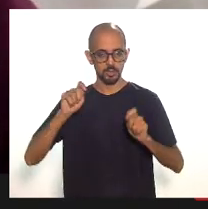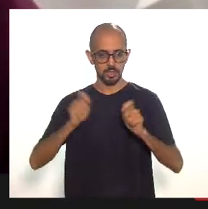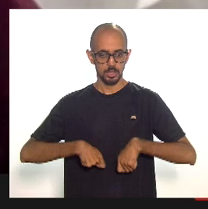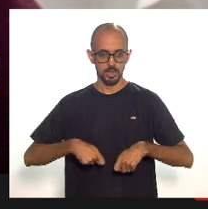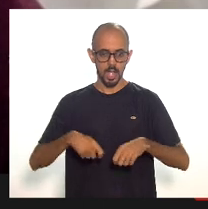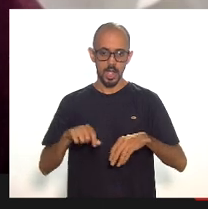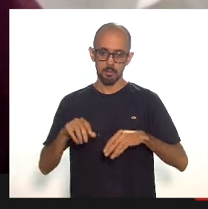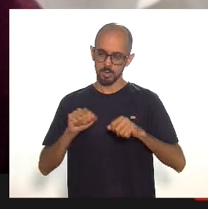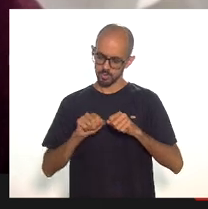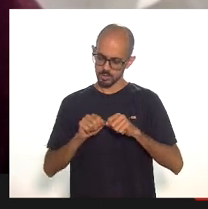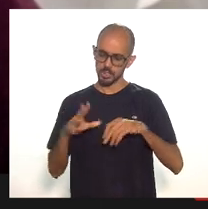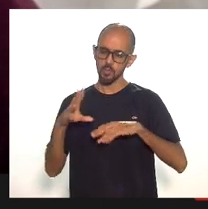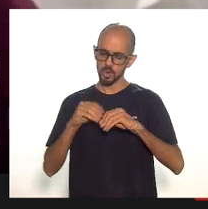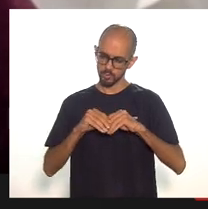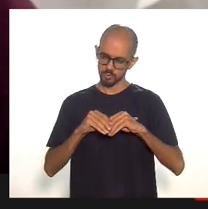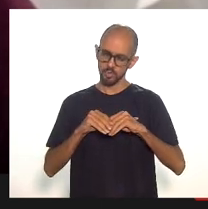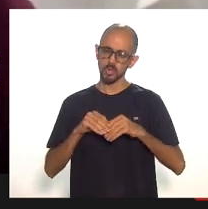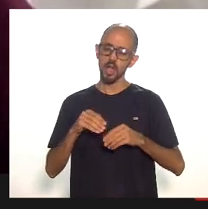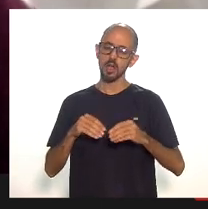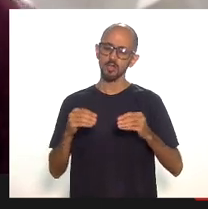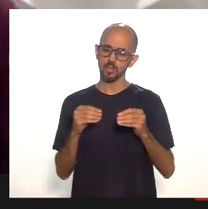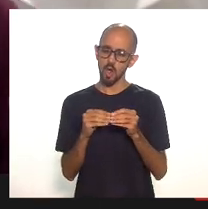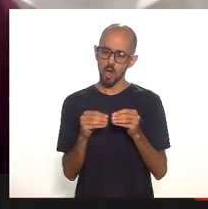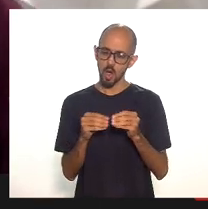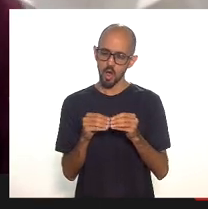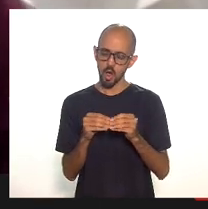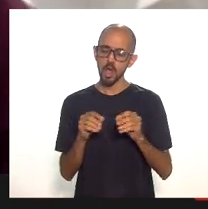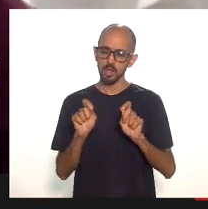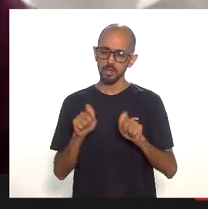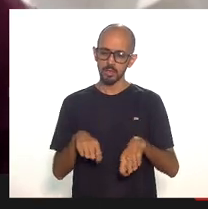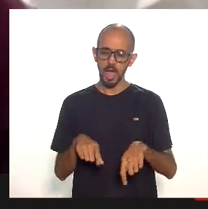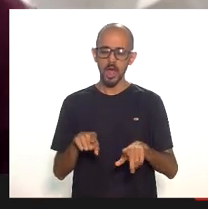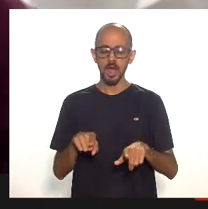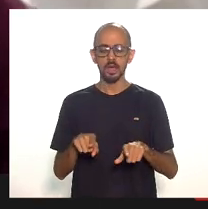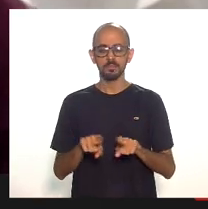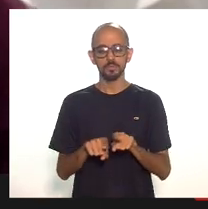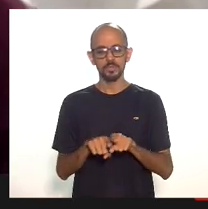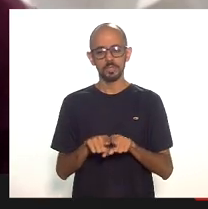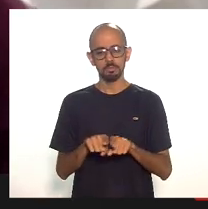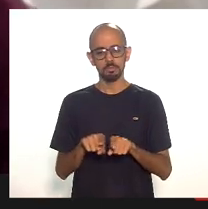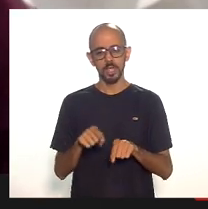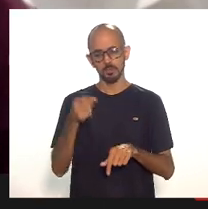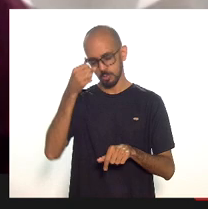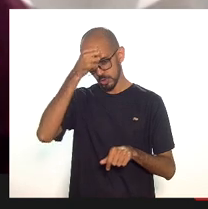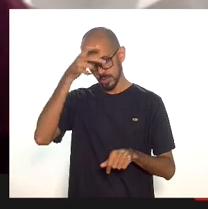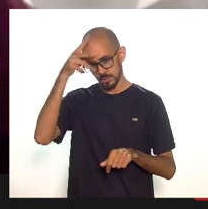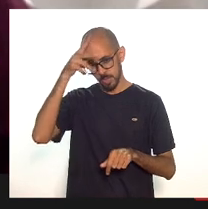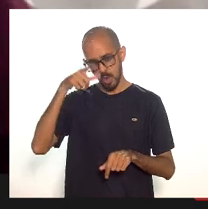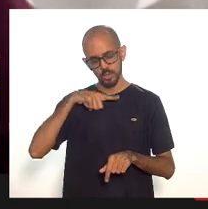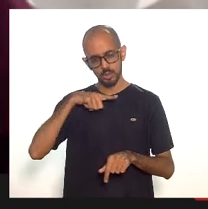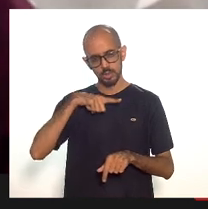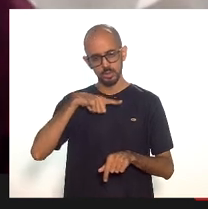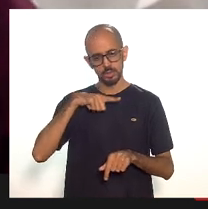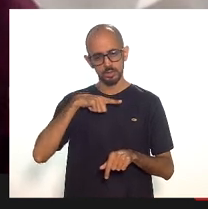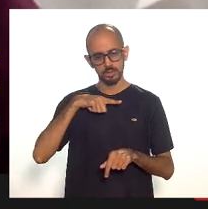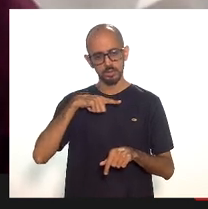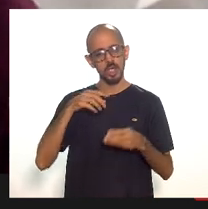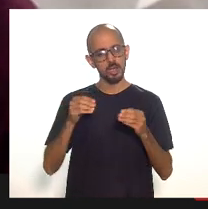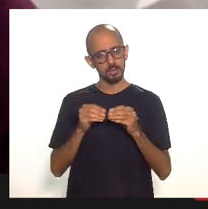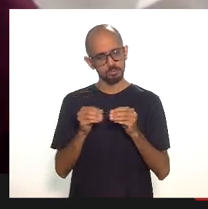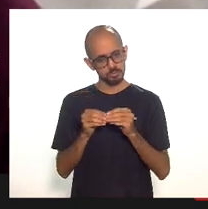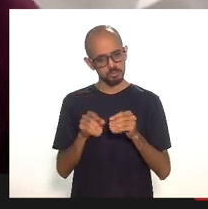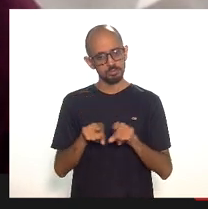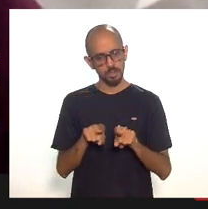possível um adicional de plantão hospitalar. Na área do município, nós temos aí a extensão da carga horária. Então,